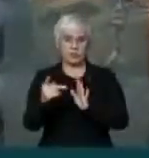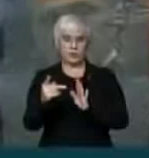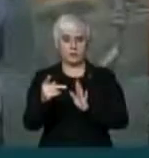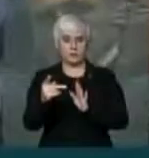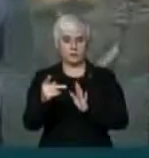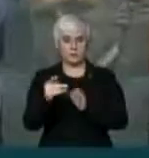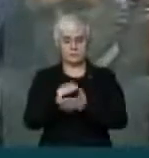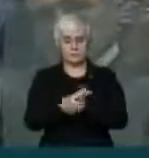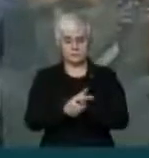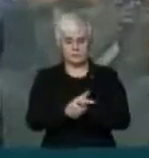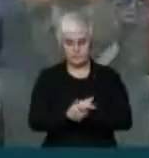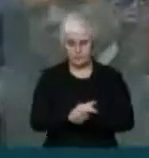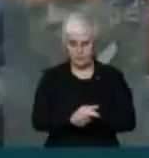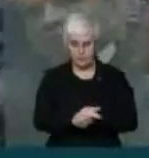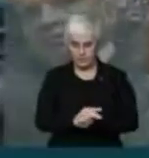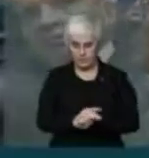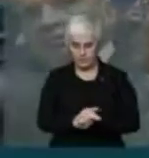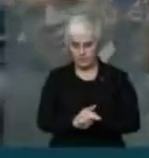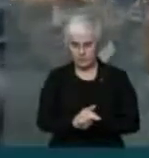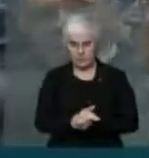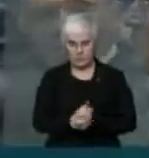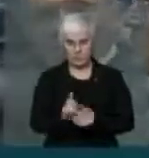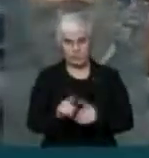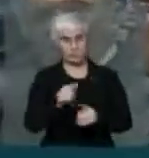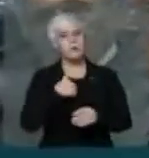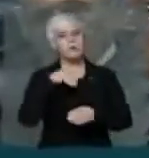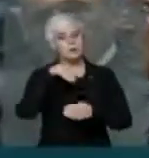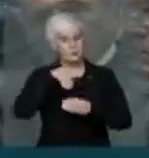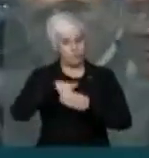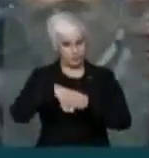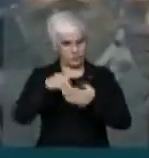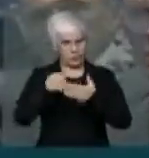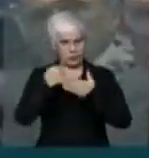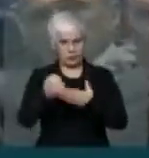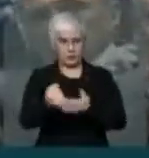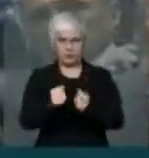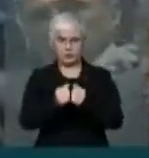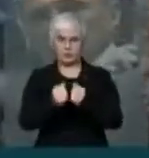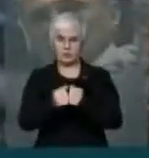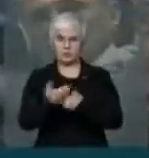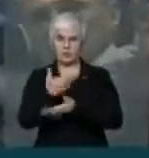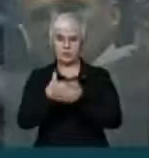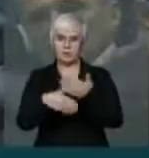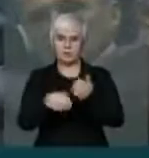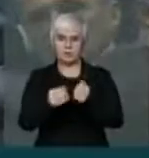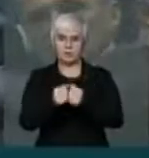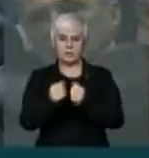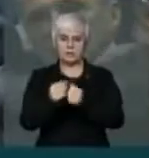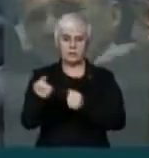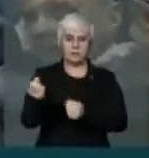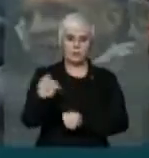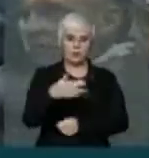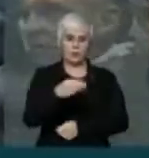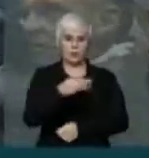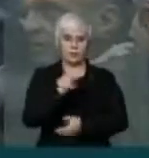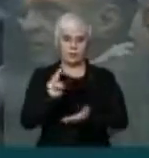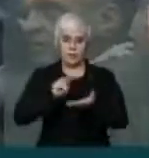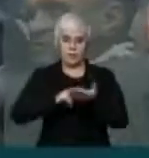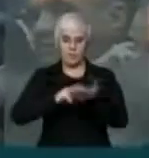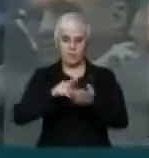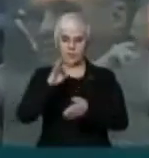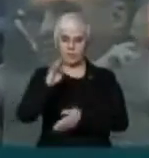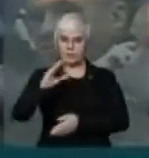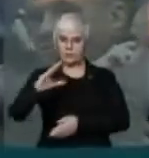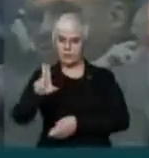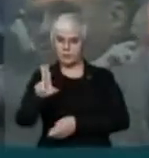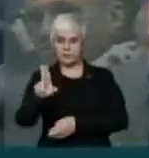ausência como líder, estava na liderança, mas votaria e votei, posso assim afirmar, com o novo membro do